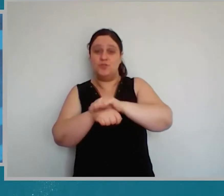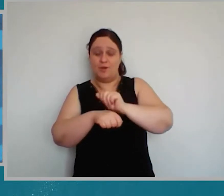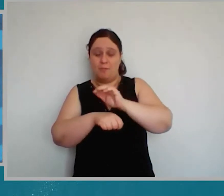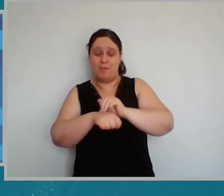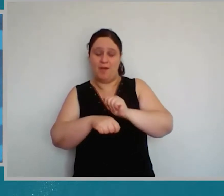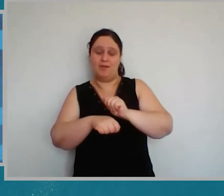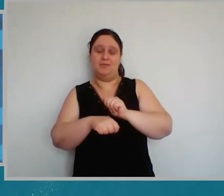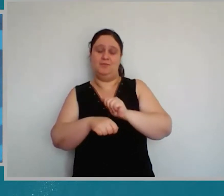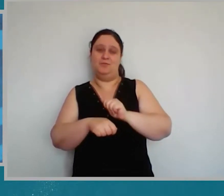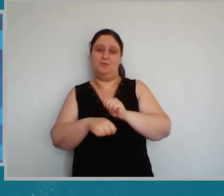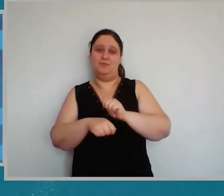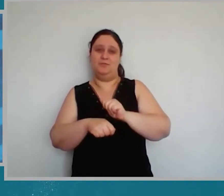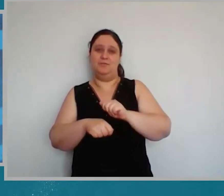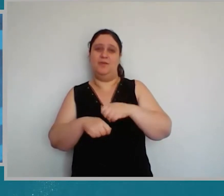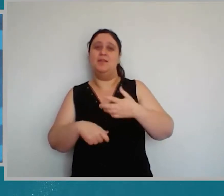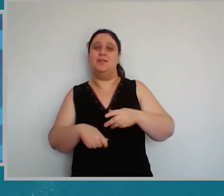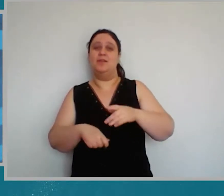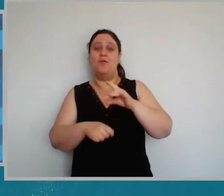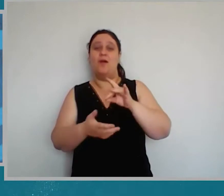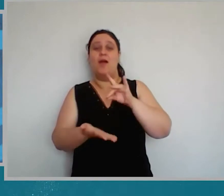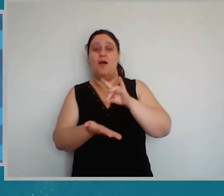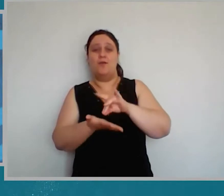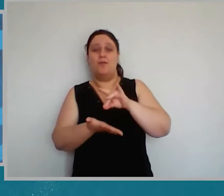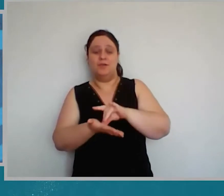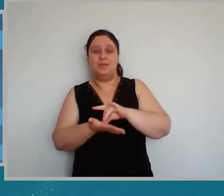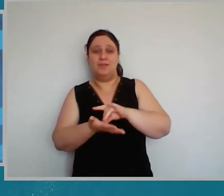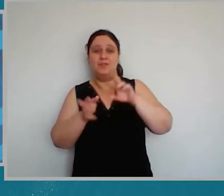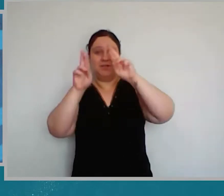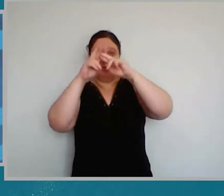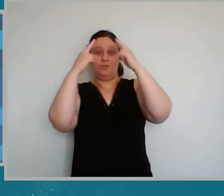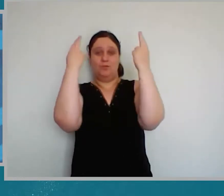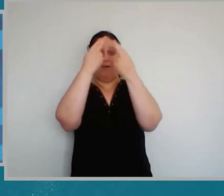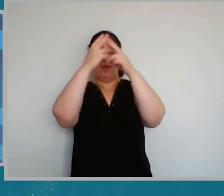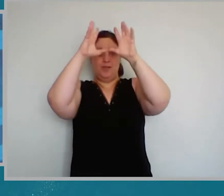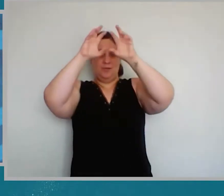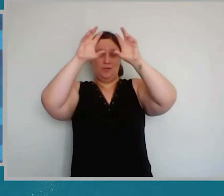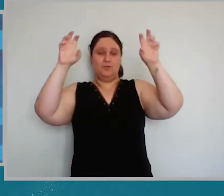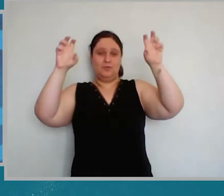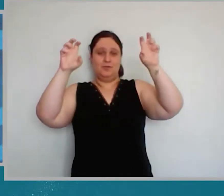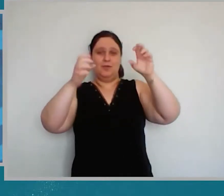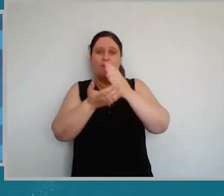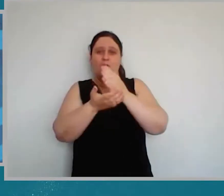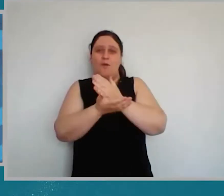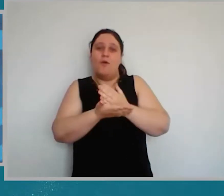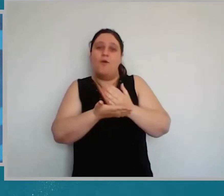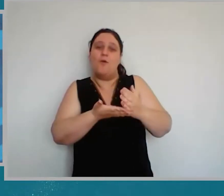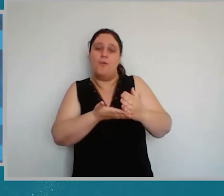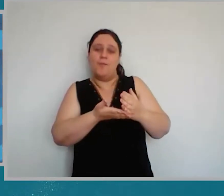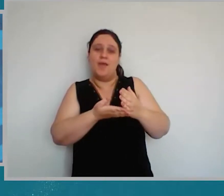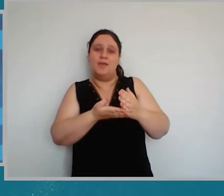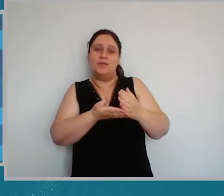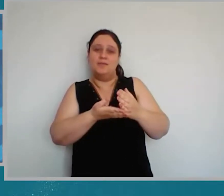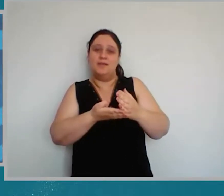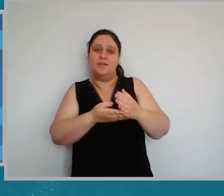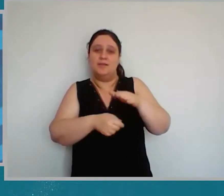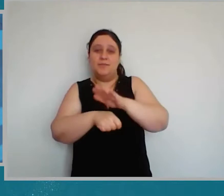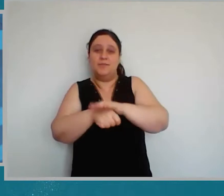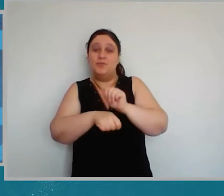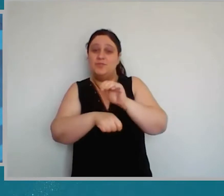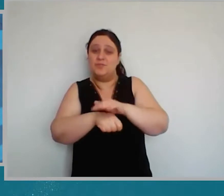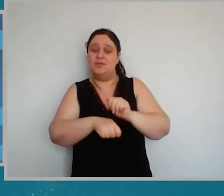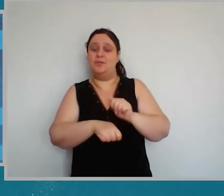do rei do reino dos céus começa pela raça chamada.